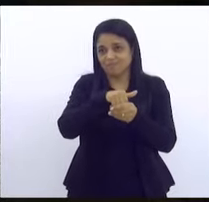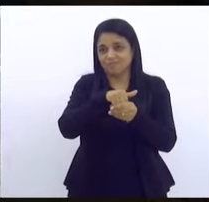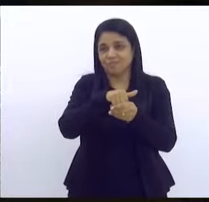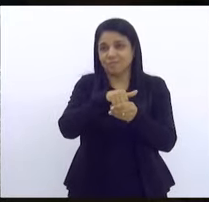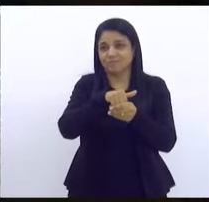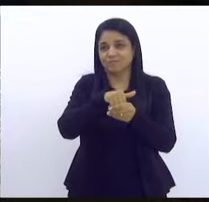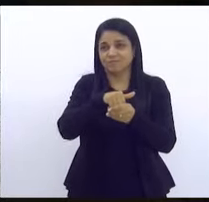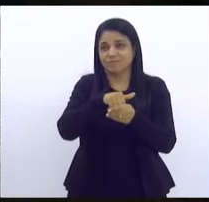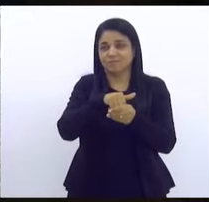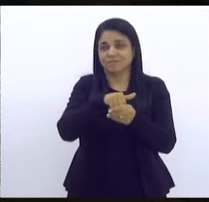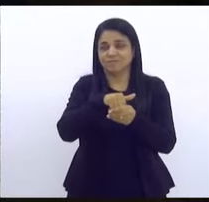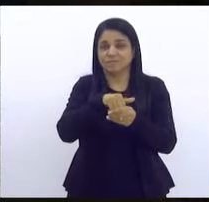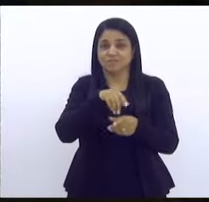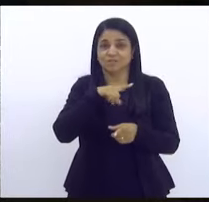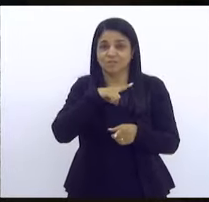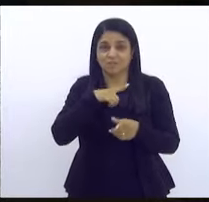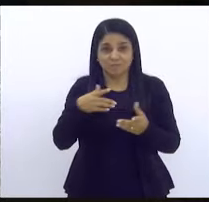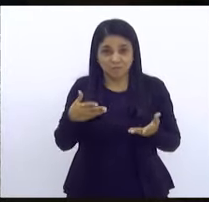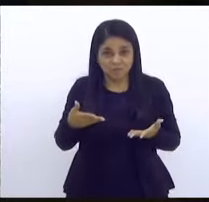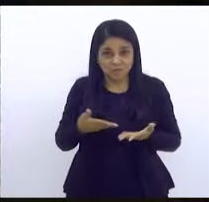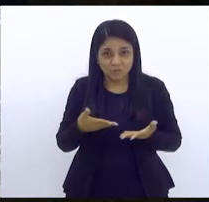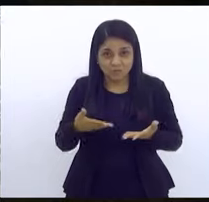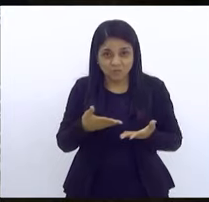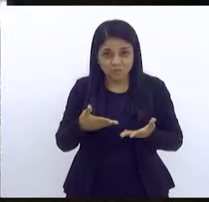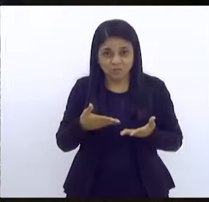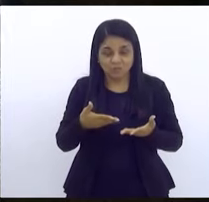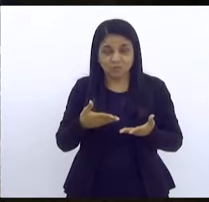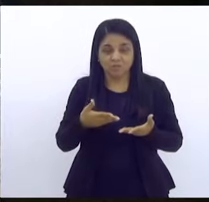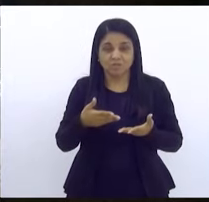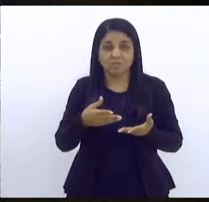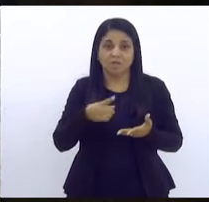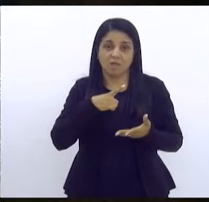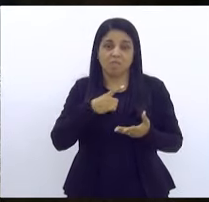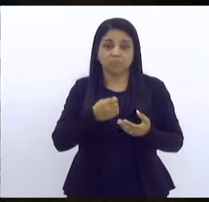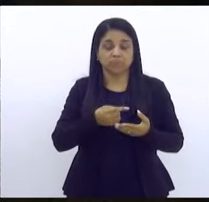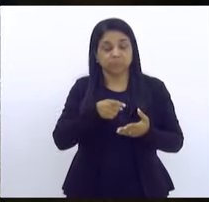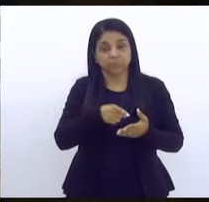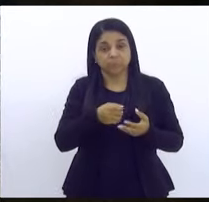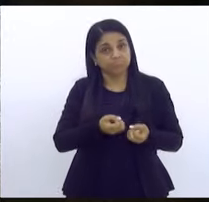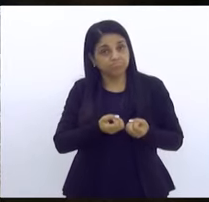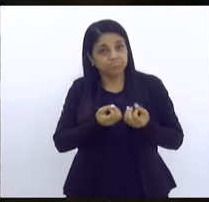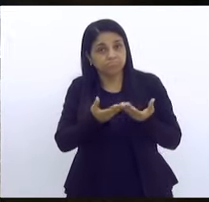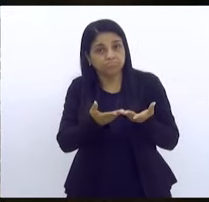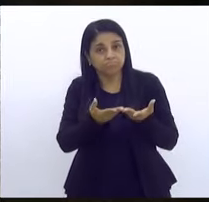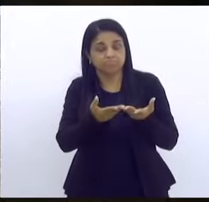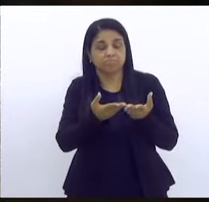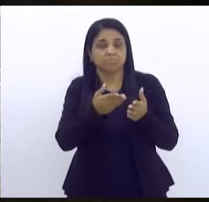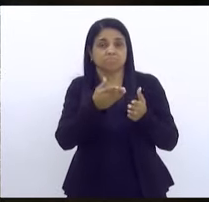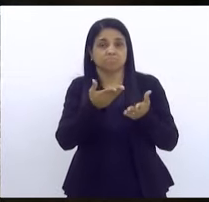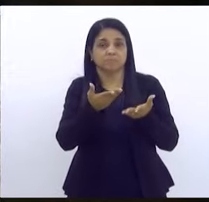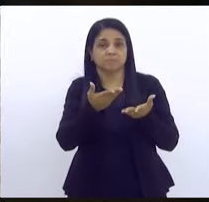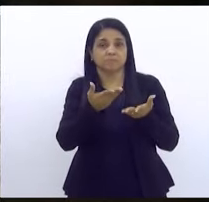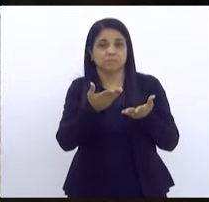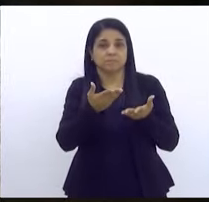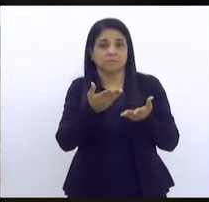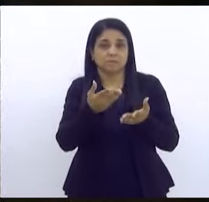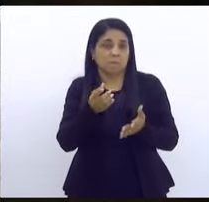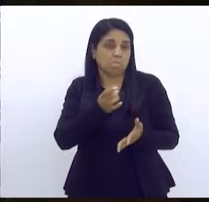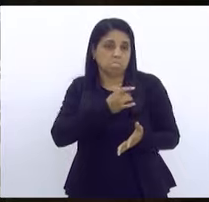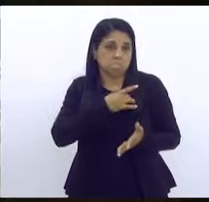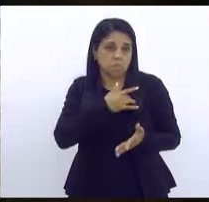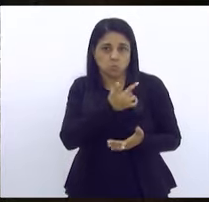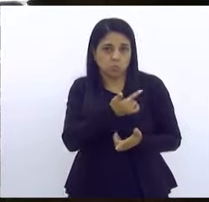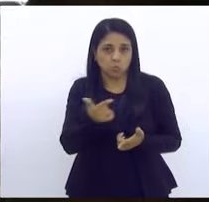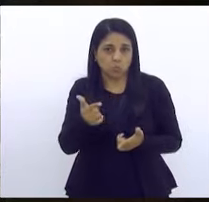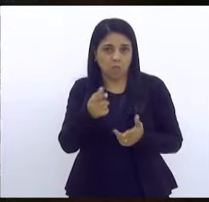Agora, o que nós temos para hoje é esse benefício. Então, não há o porquê de temer